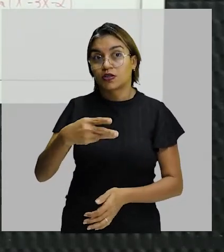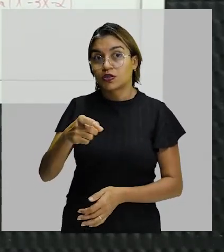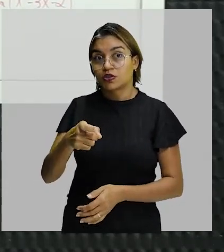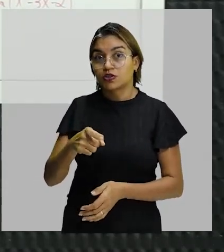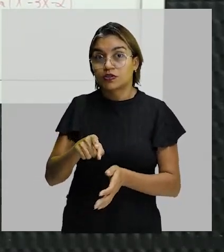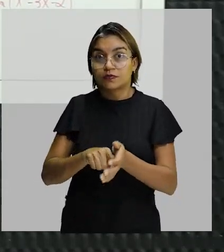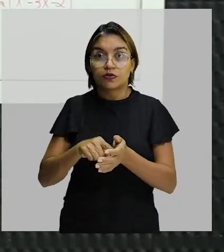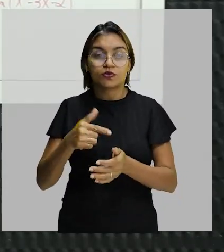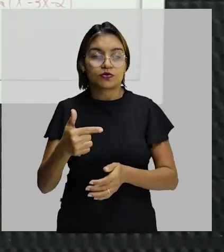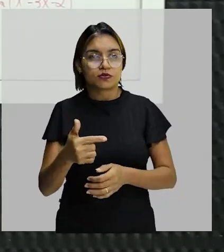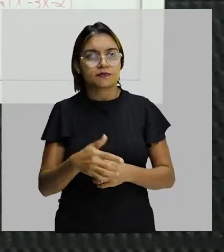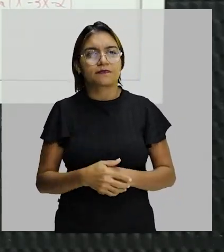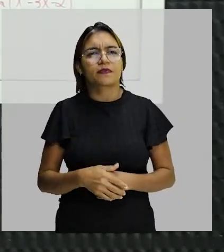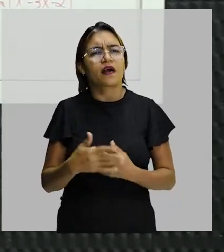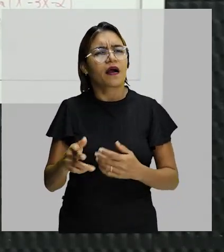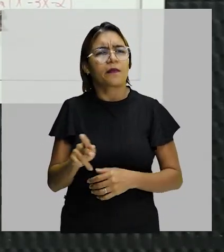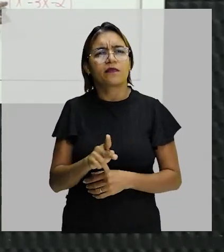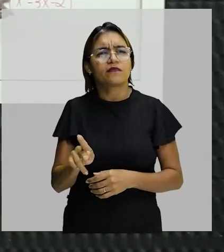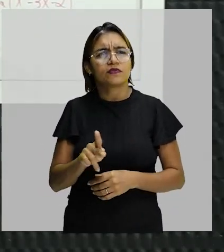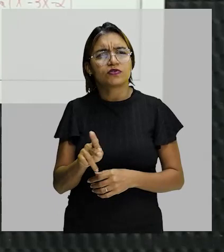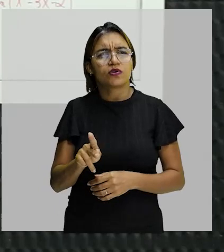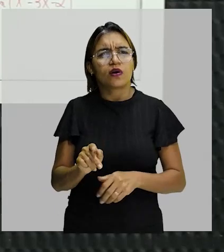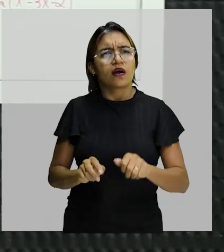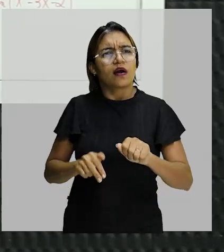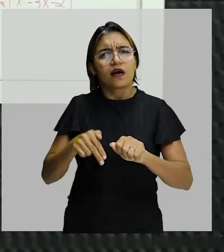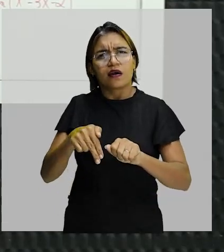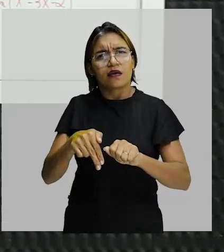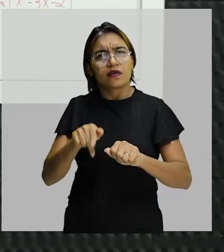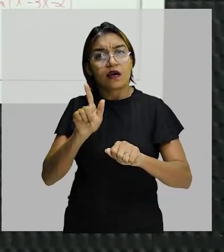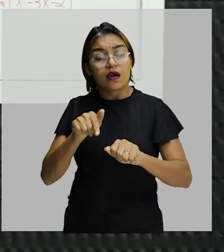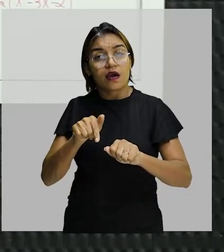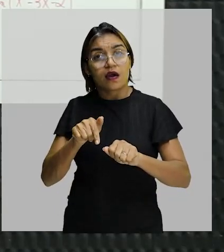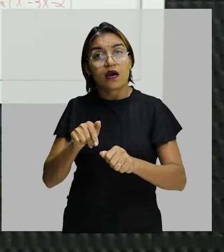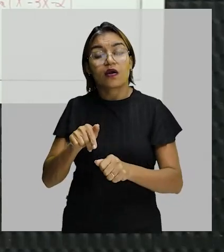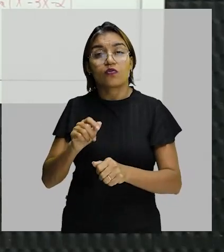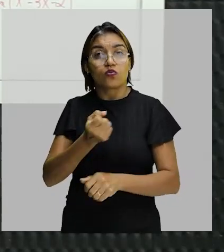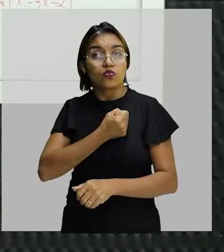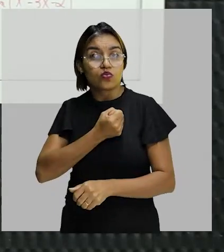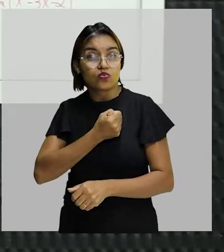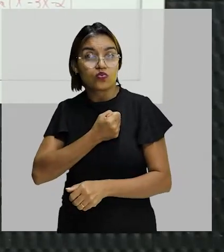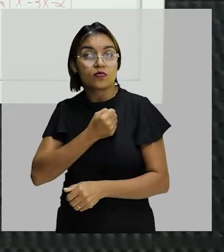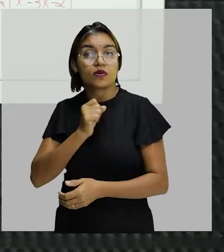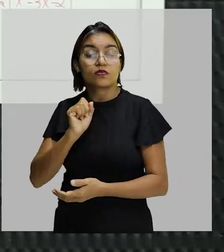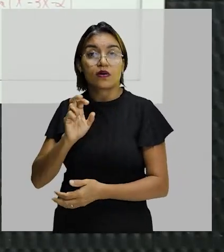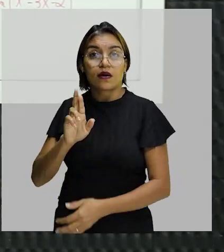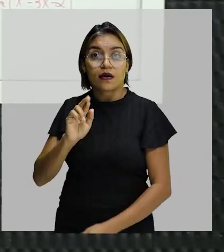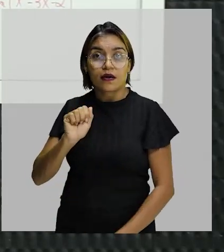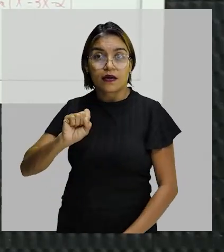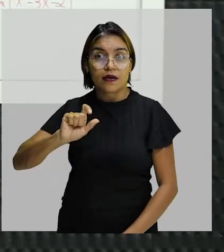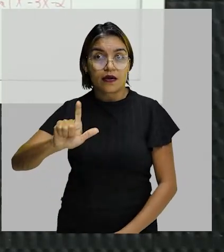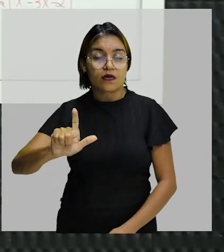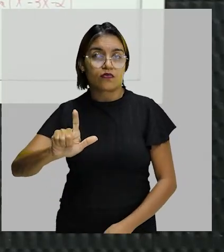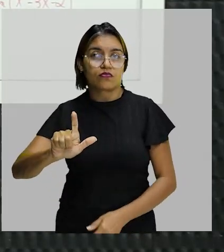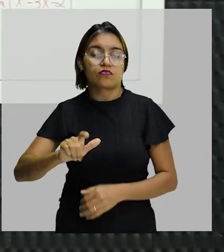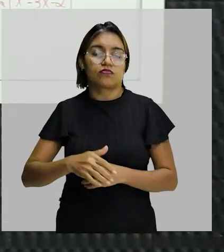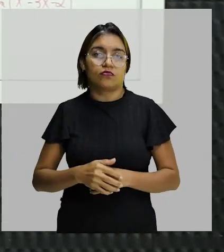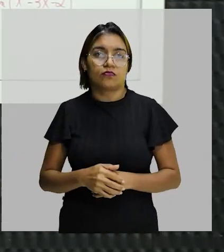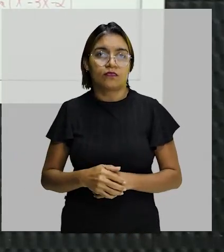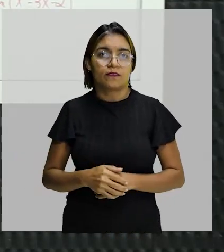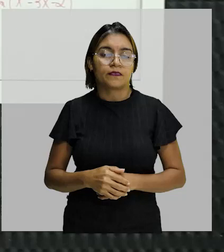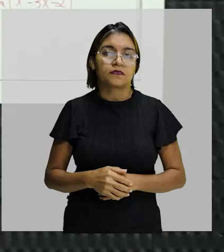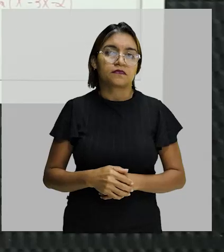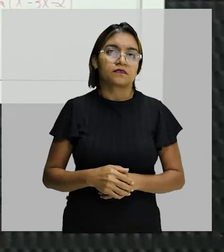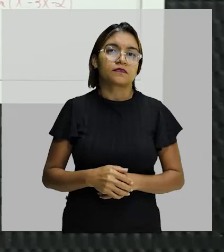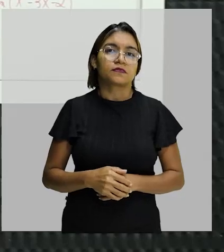seguinte. Ah, professor, quem é esse cara aqui? Esse é um número real, né? Esse cara aqui, independente de quem